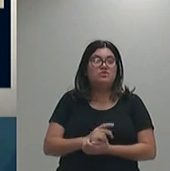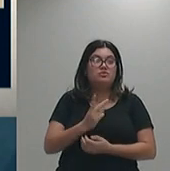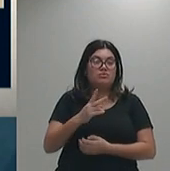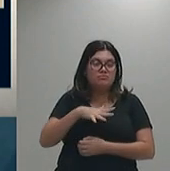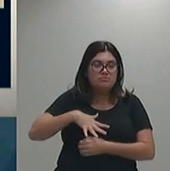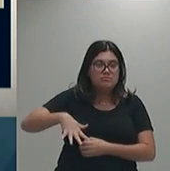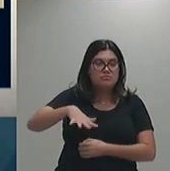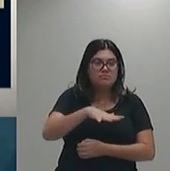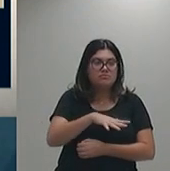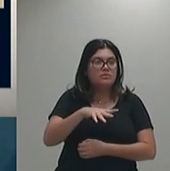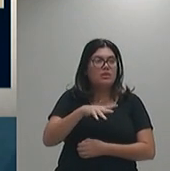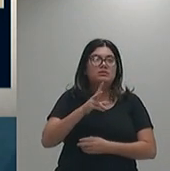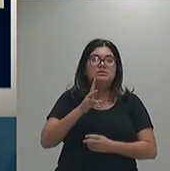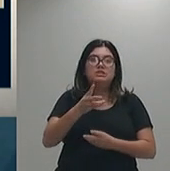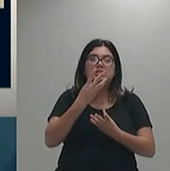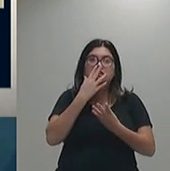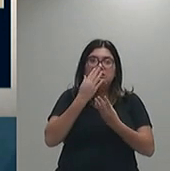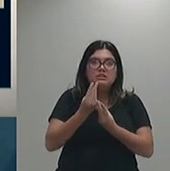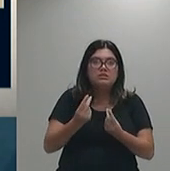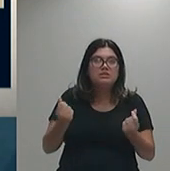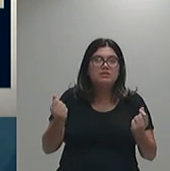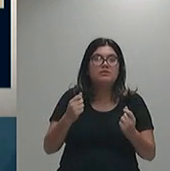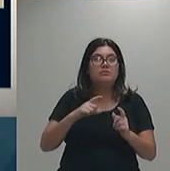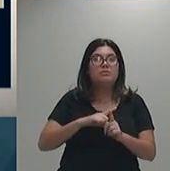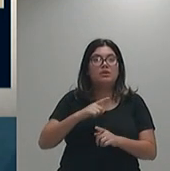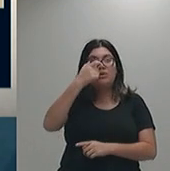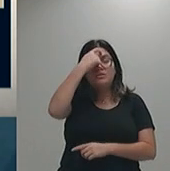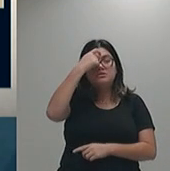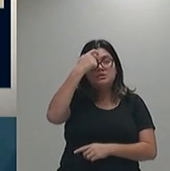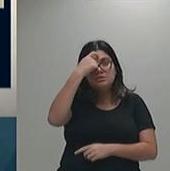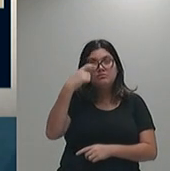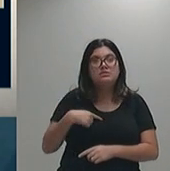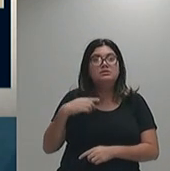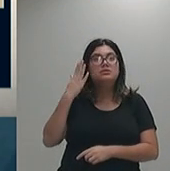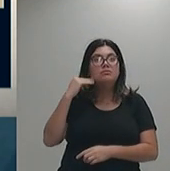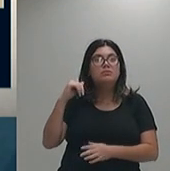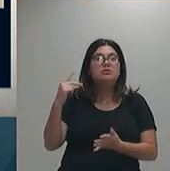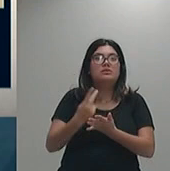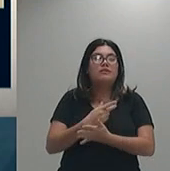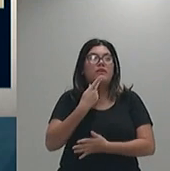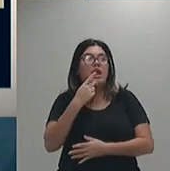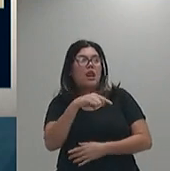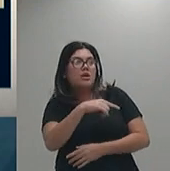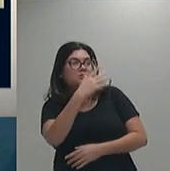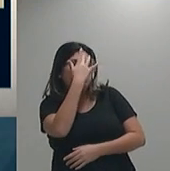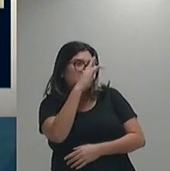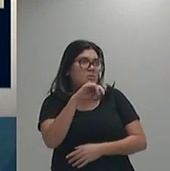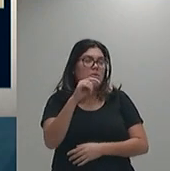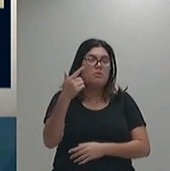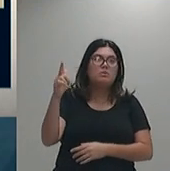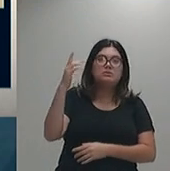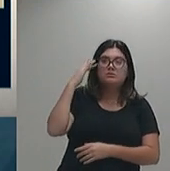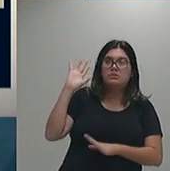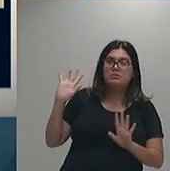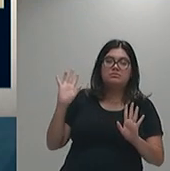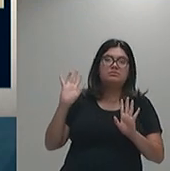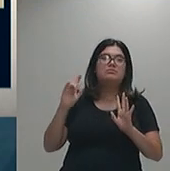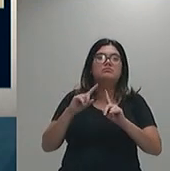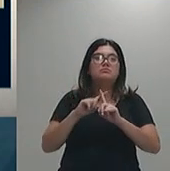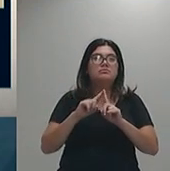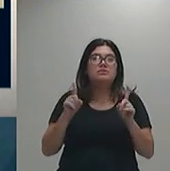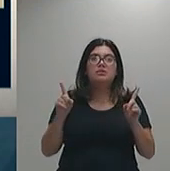sensíveis e ciente do que acontecia na mesma cama não tem esse negócio de não sabia do outro e outro procedimento arbitral não